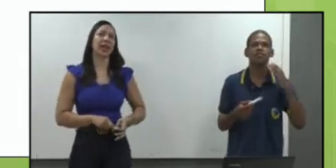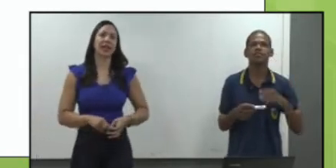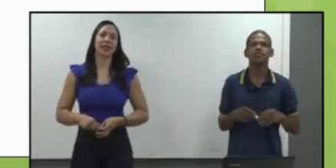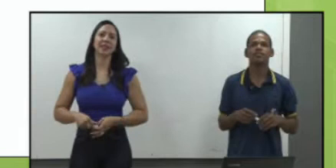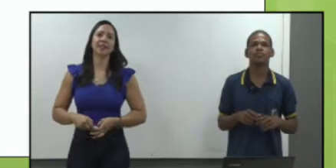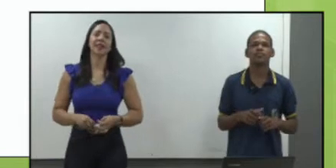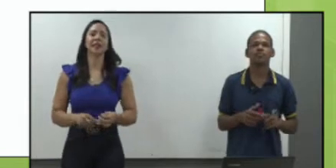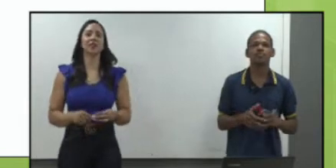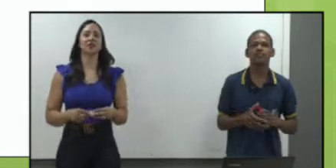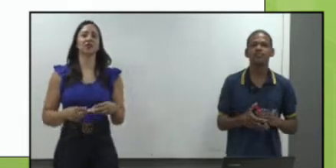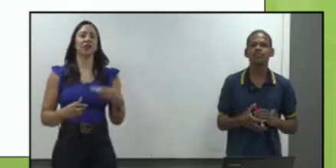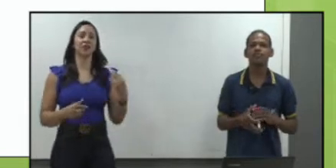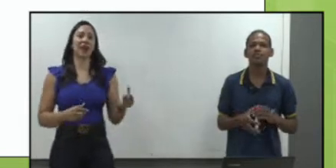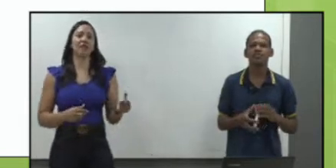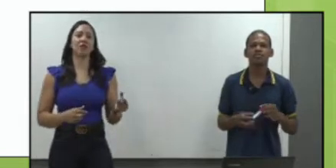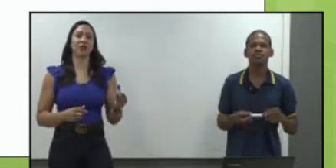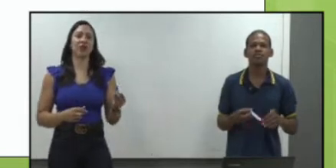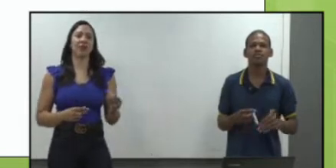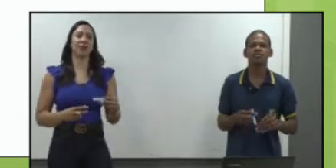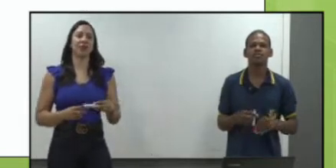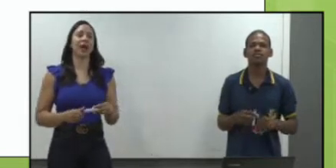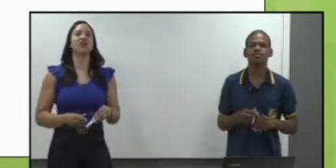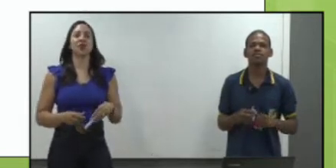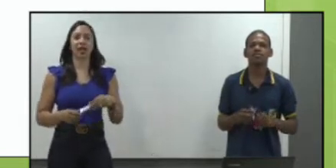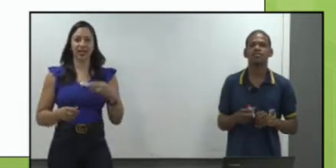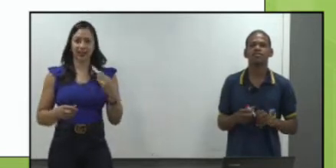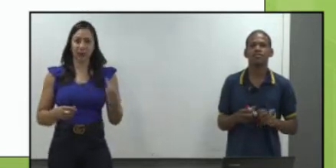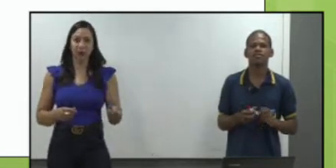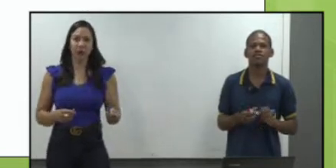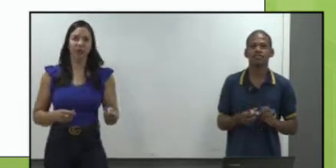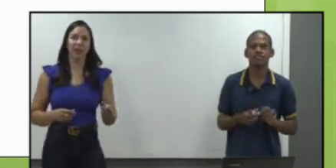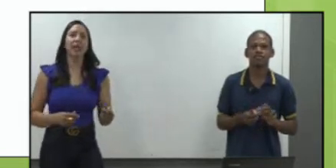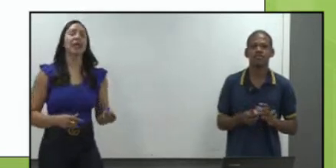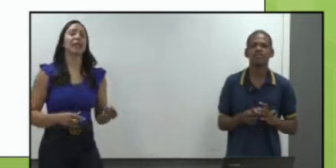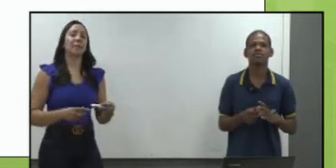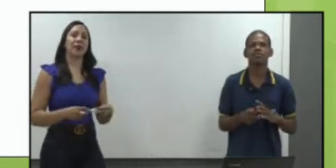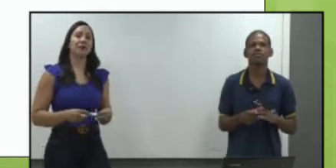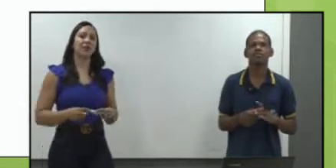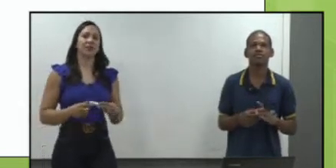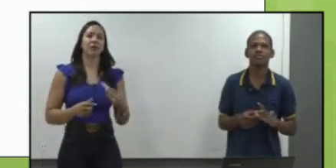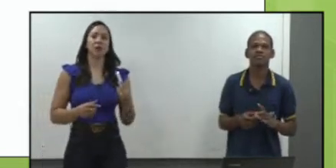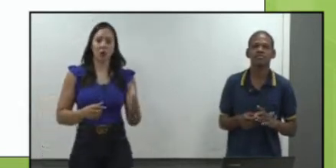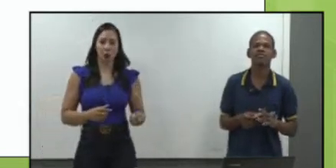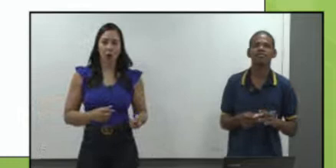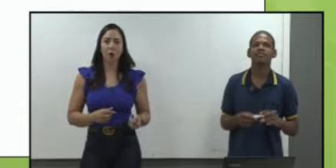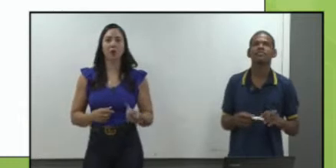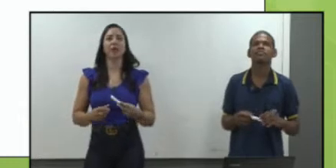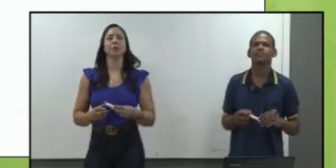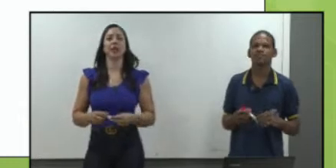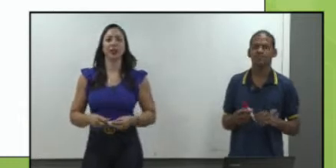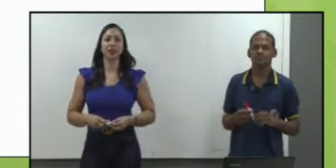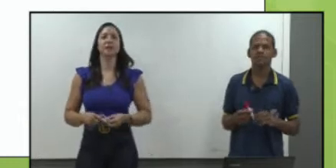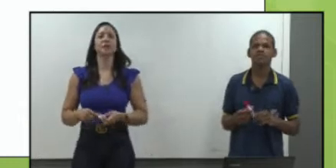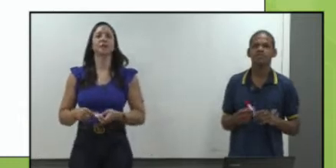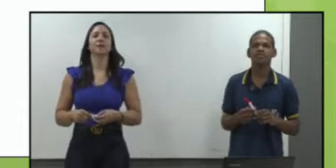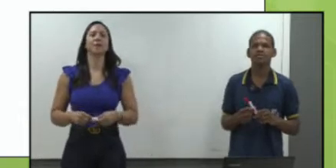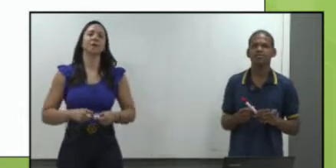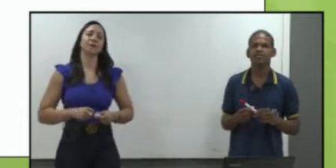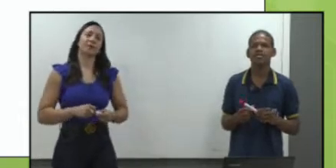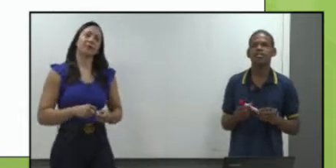Isso. Na Grécia, eles usavam na forma de ajudar nas lutas, né? Na perfeição do corpo